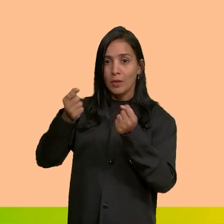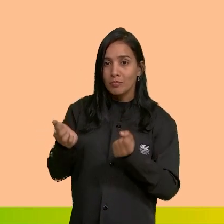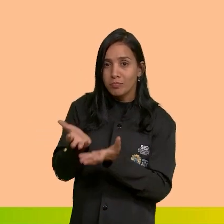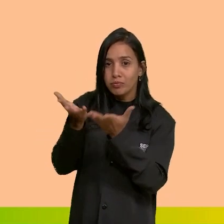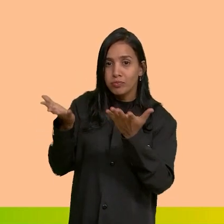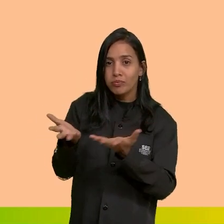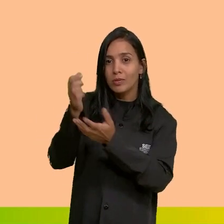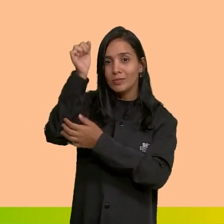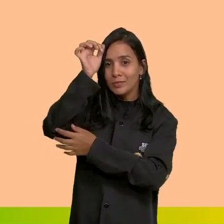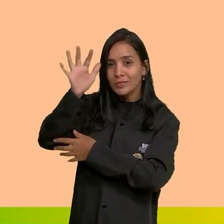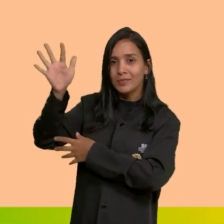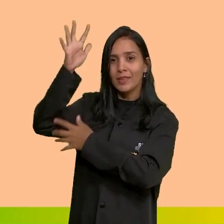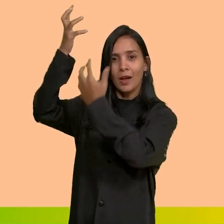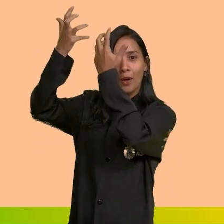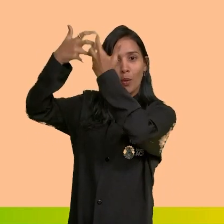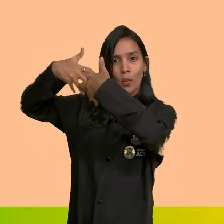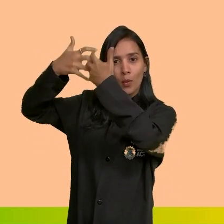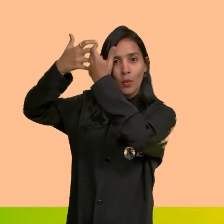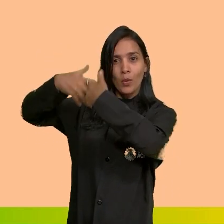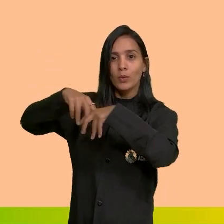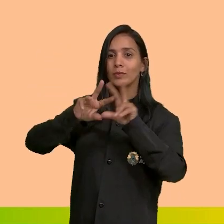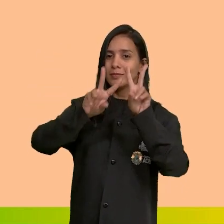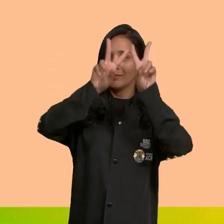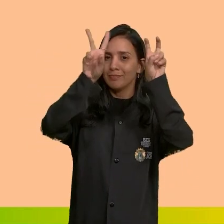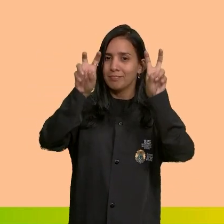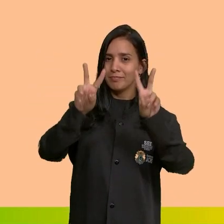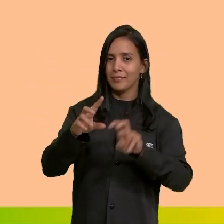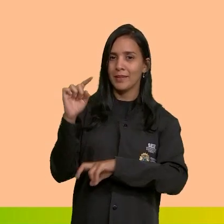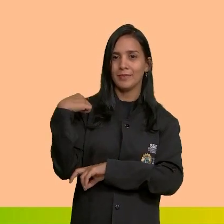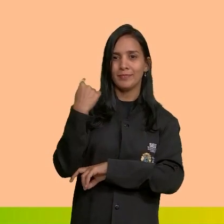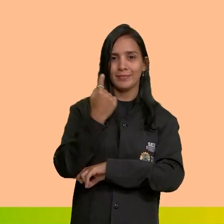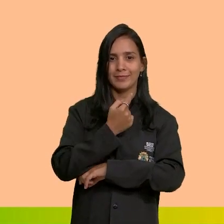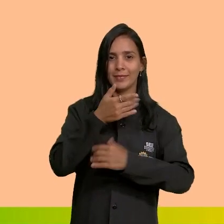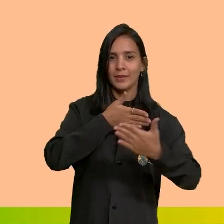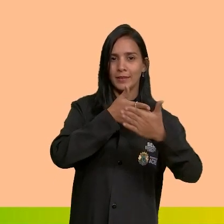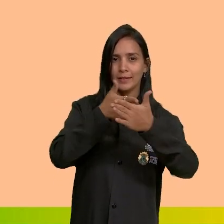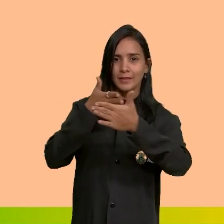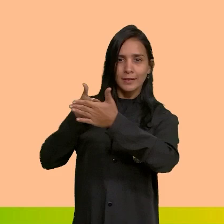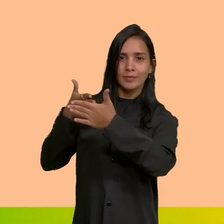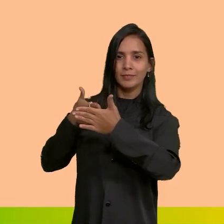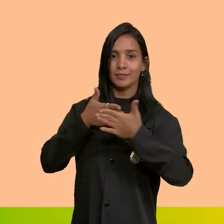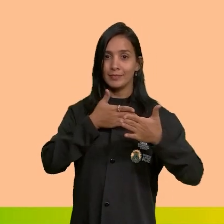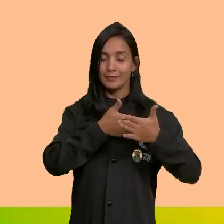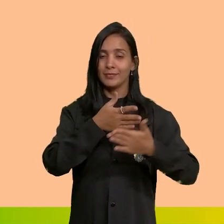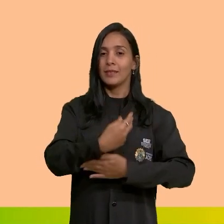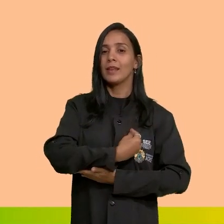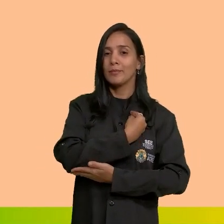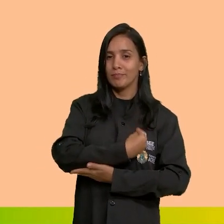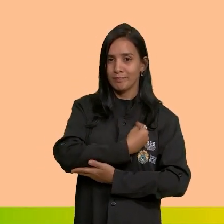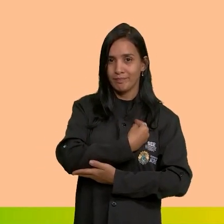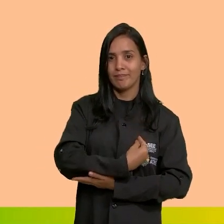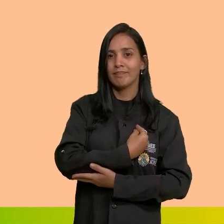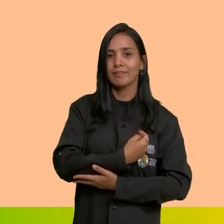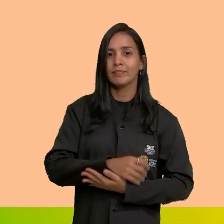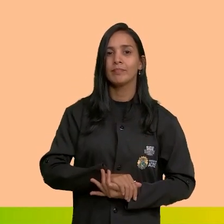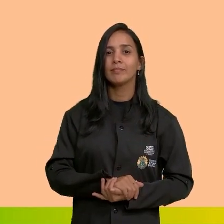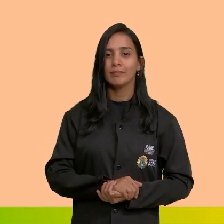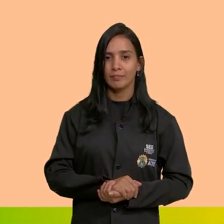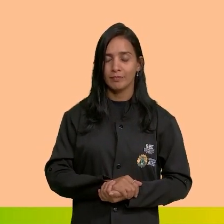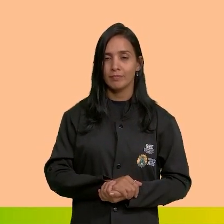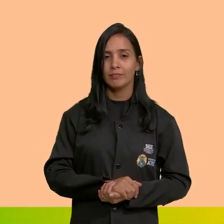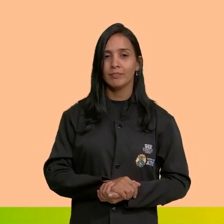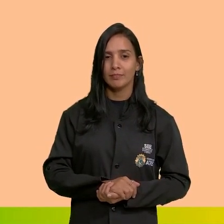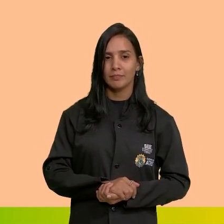sobre os dilemas fundamentais que todos nós enfrentamos na nossa existência. Então,